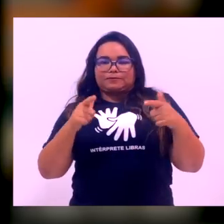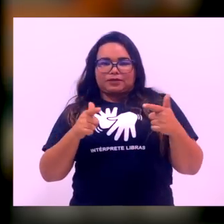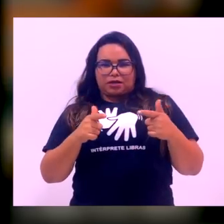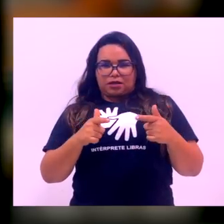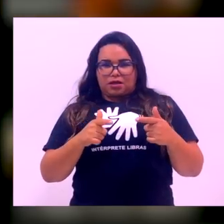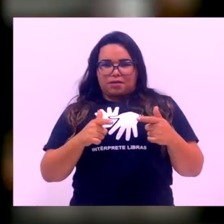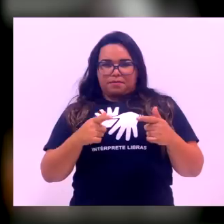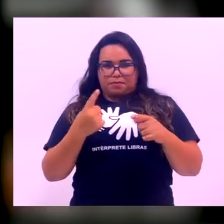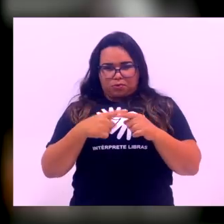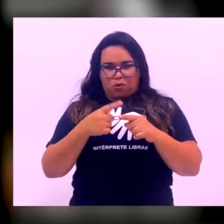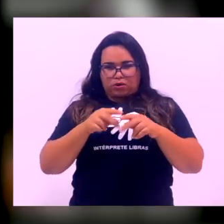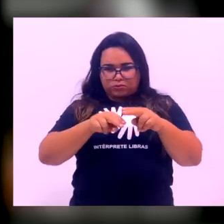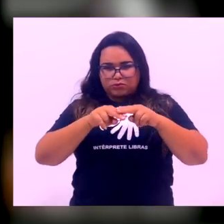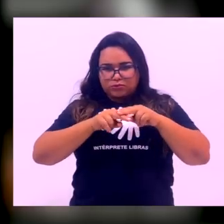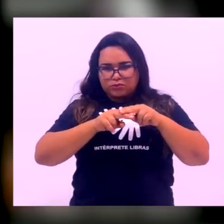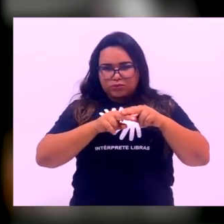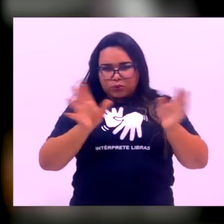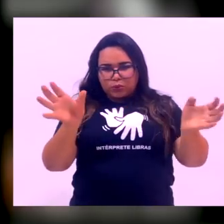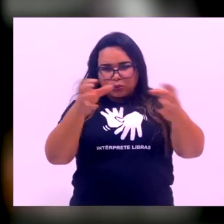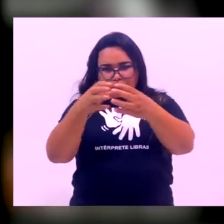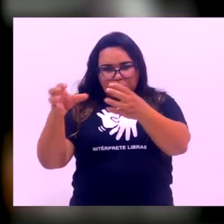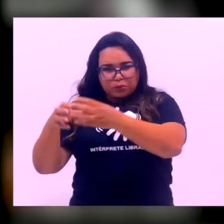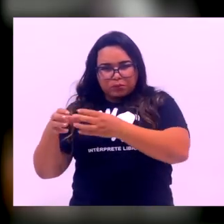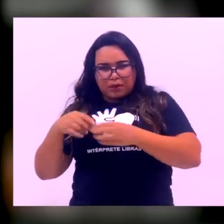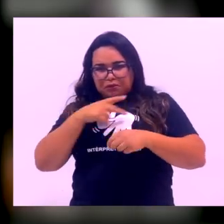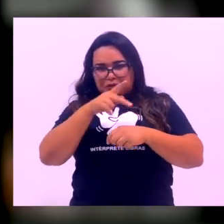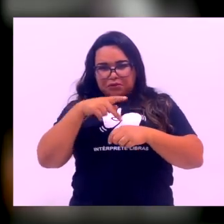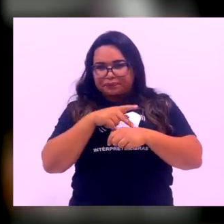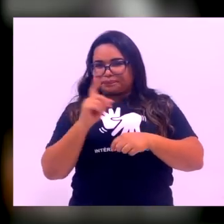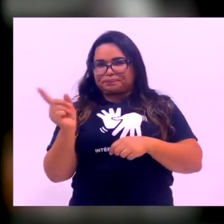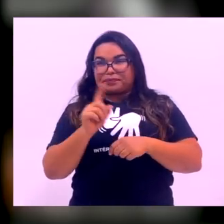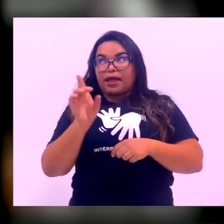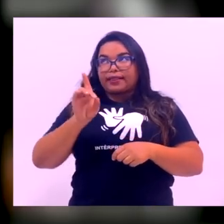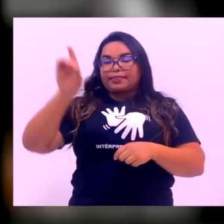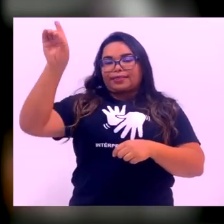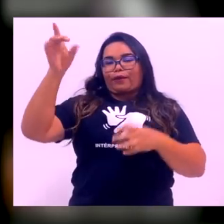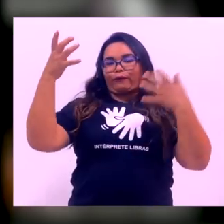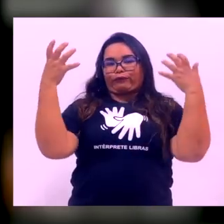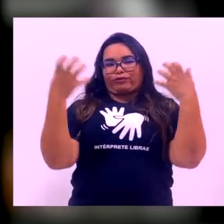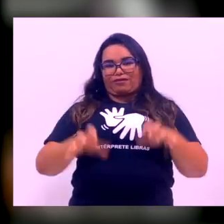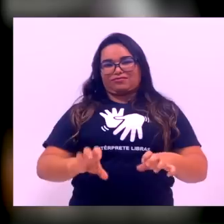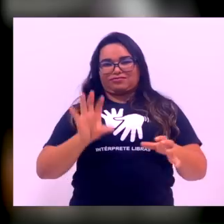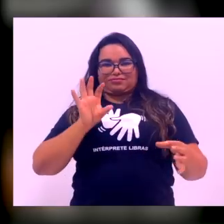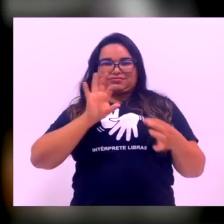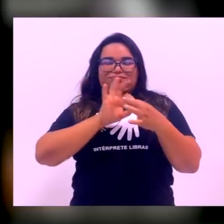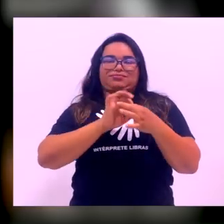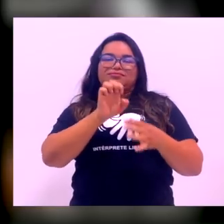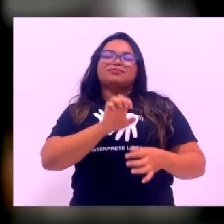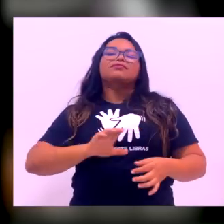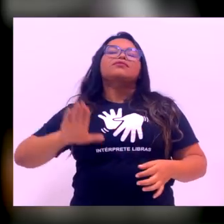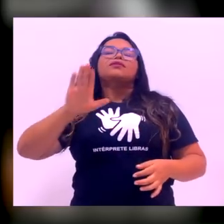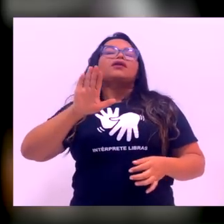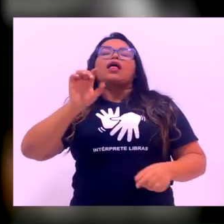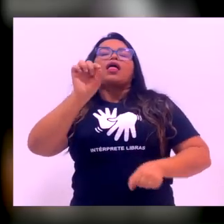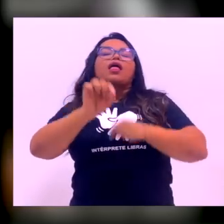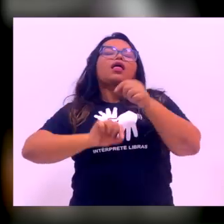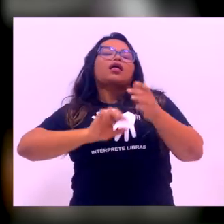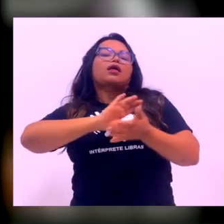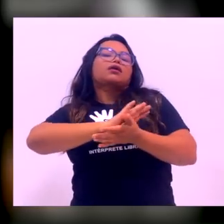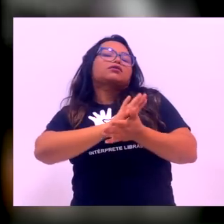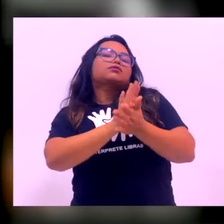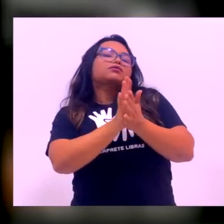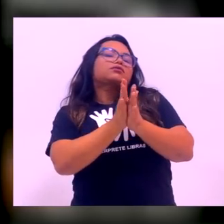de Deus. Qual era o principal adversário deste tremendo poder? Quem resistiu a ele e o